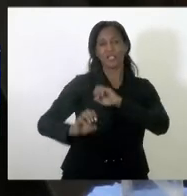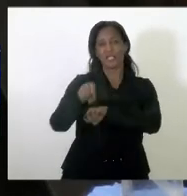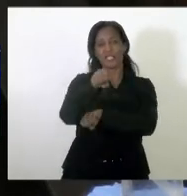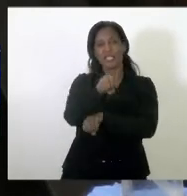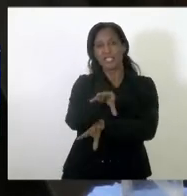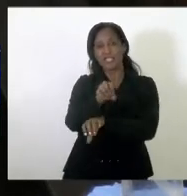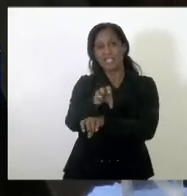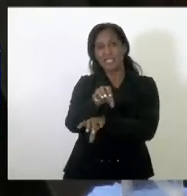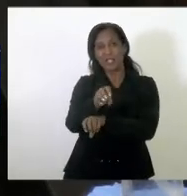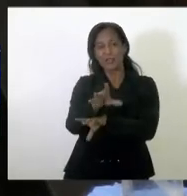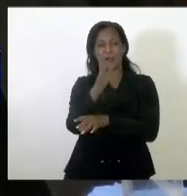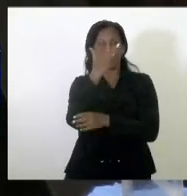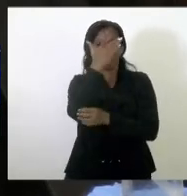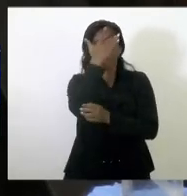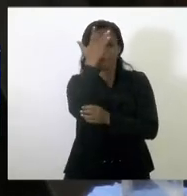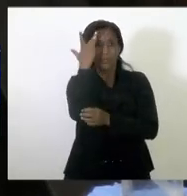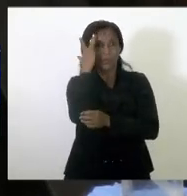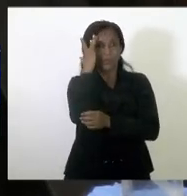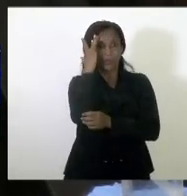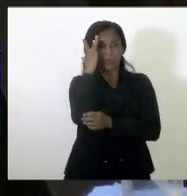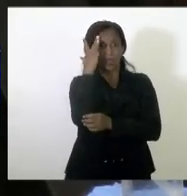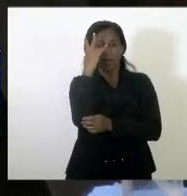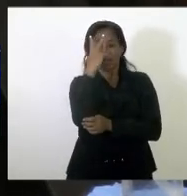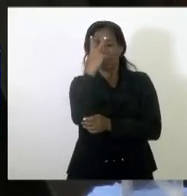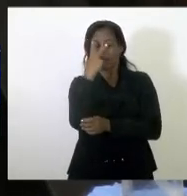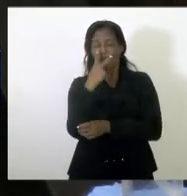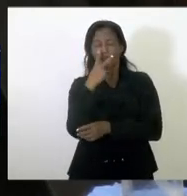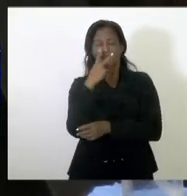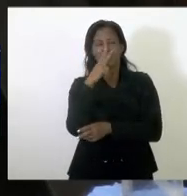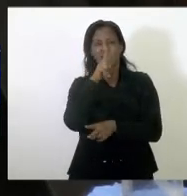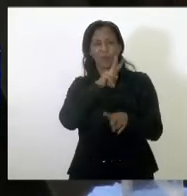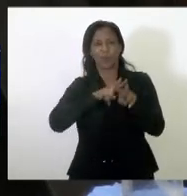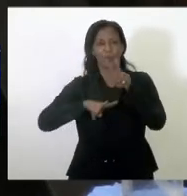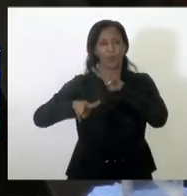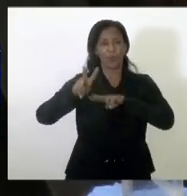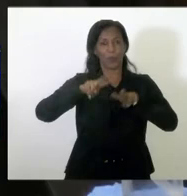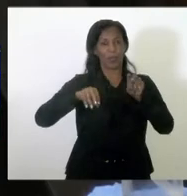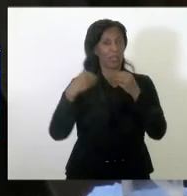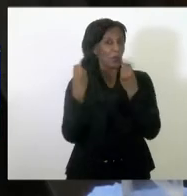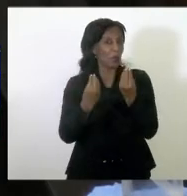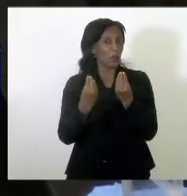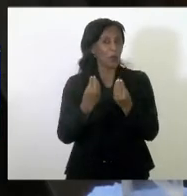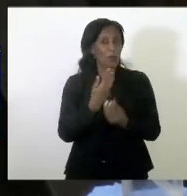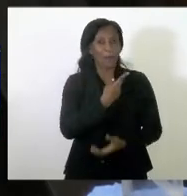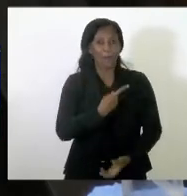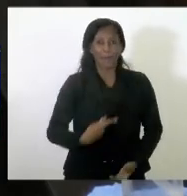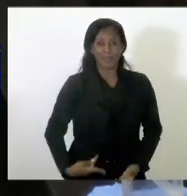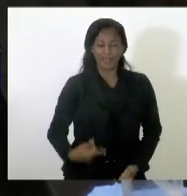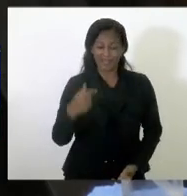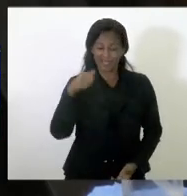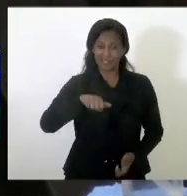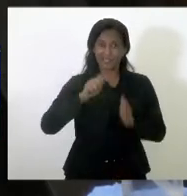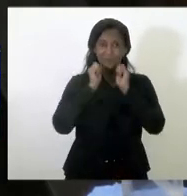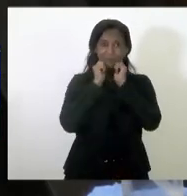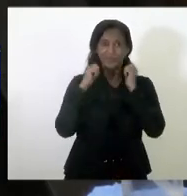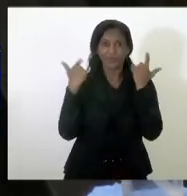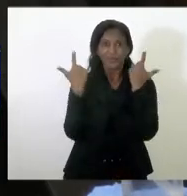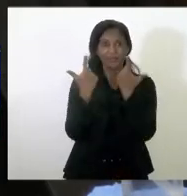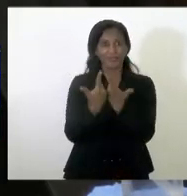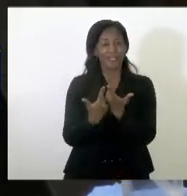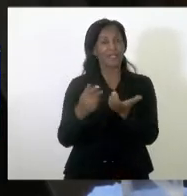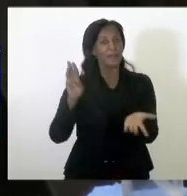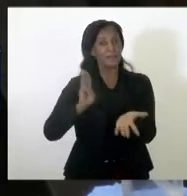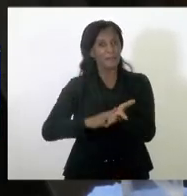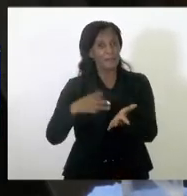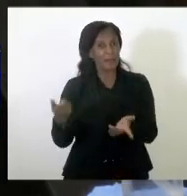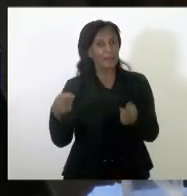para a temática da deficiência visual. E eu, como presidente da Comissão de Ciência e Tecnologia desta casa, e membro também